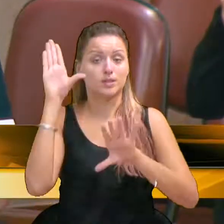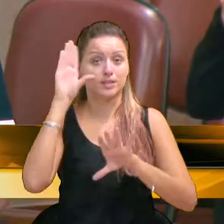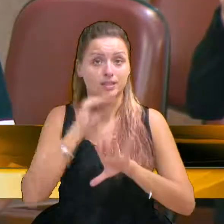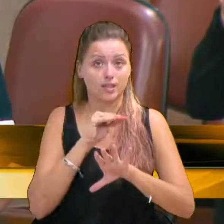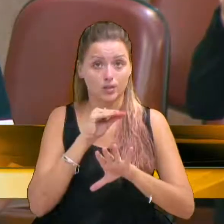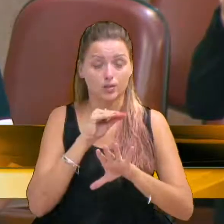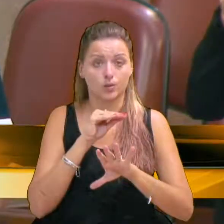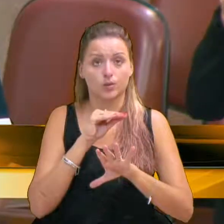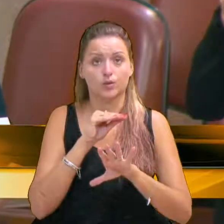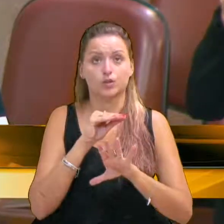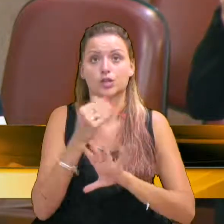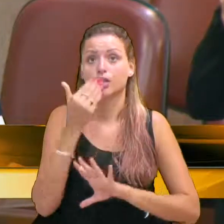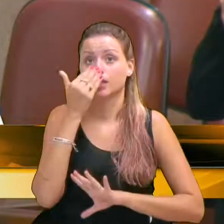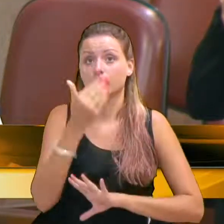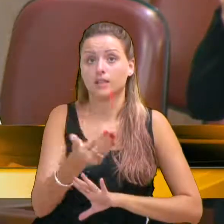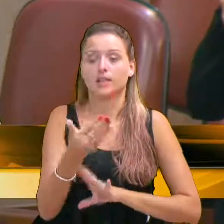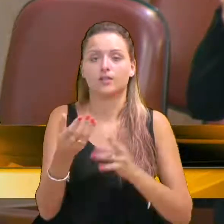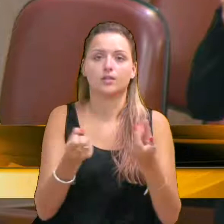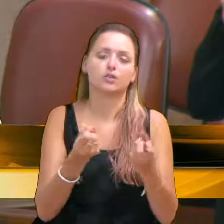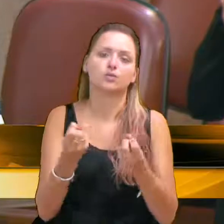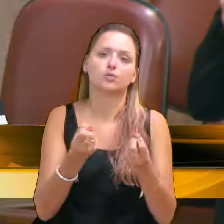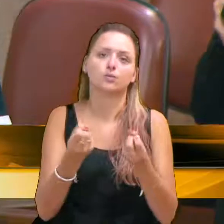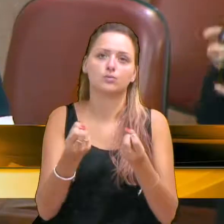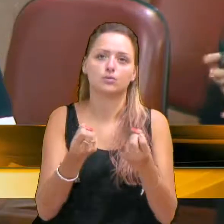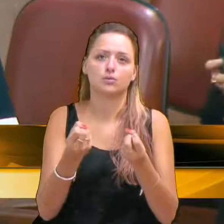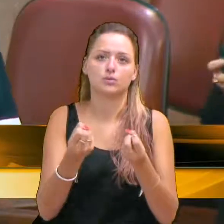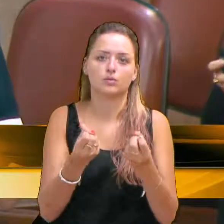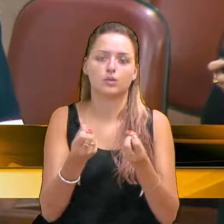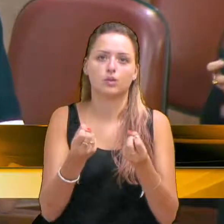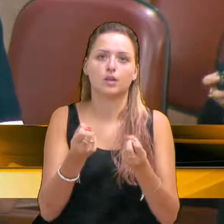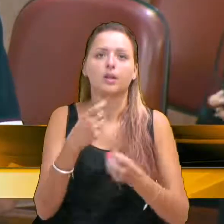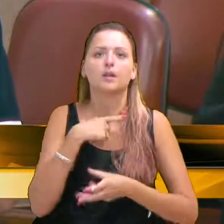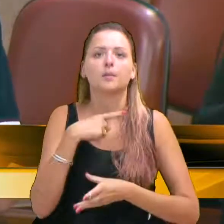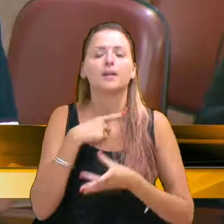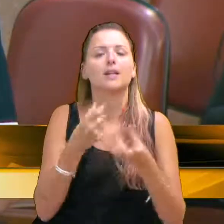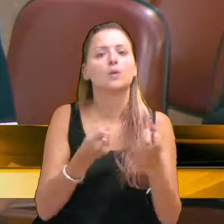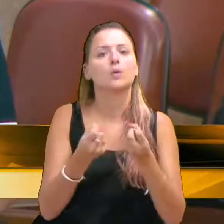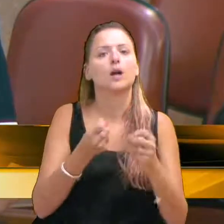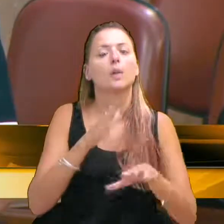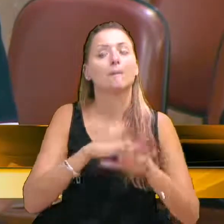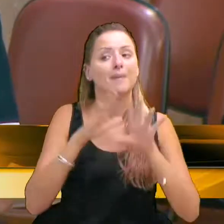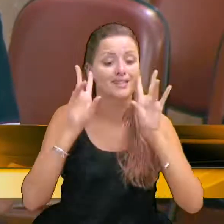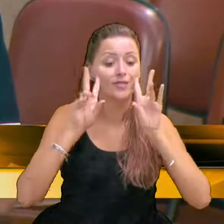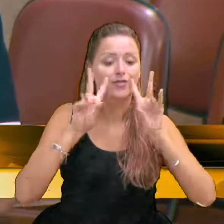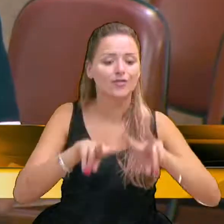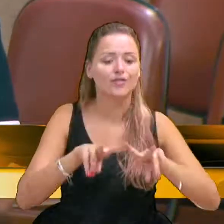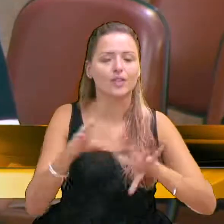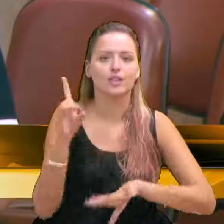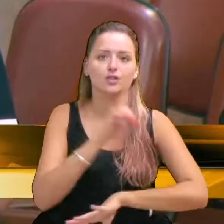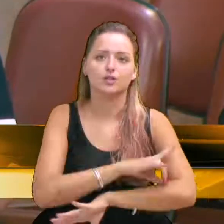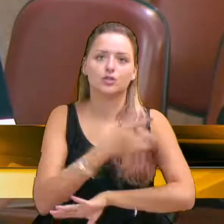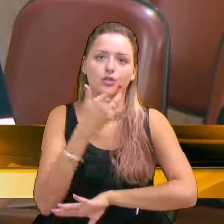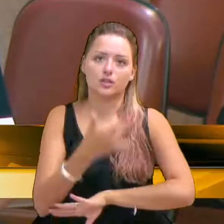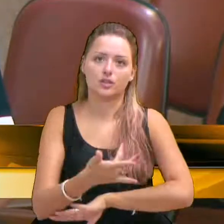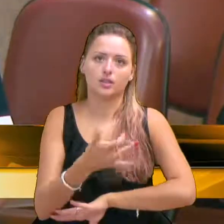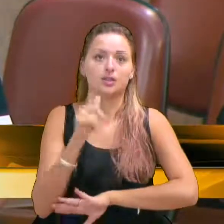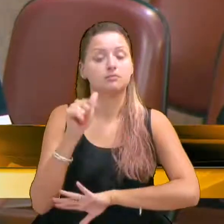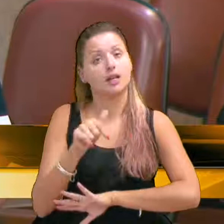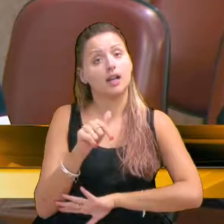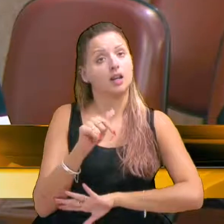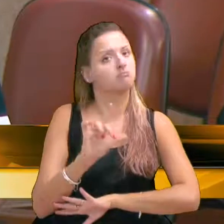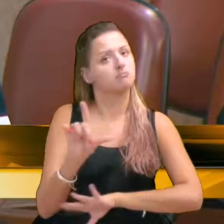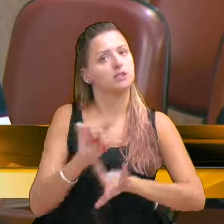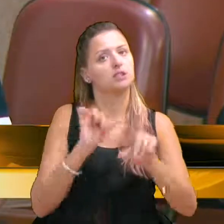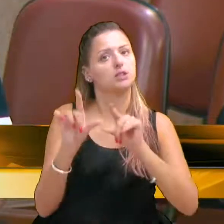luz voltado para a frente do veículo, utilizado para tornar o veículo mais visível durante o dia. É uma instalação opcional